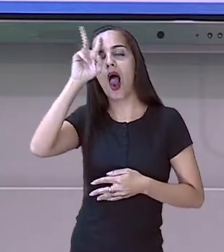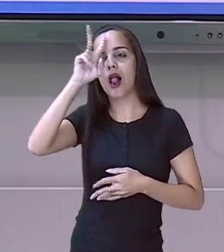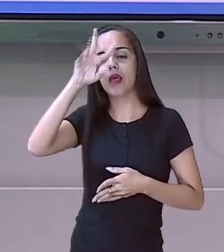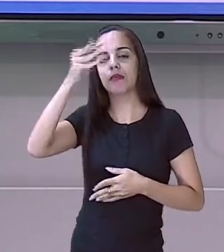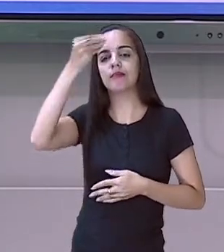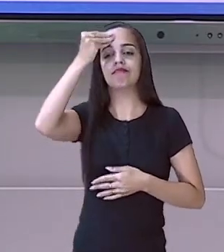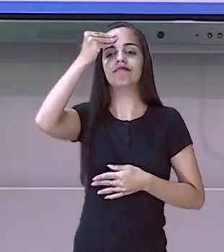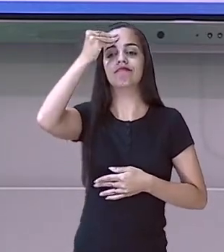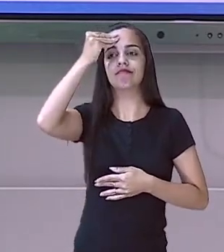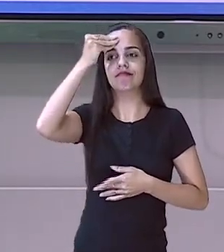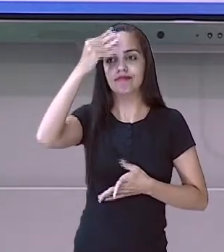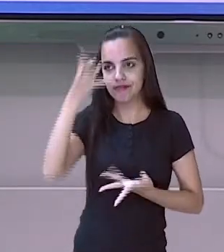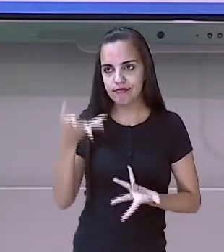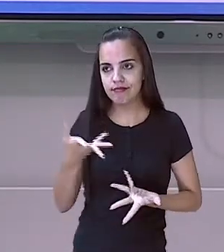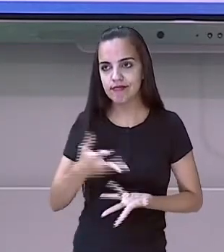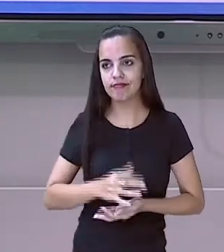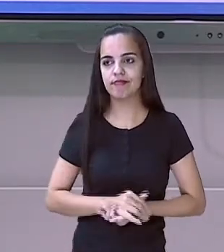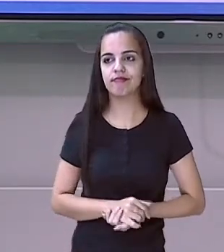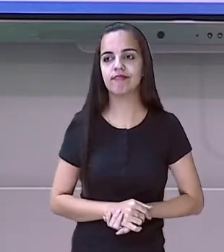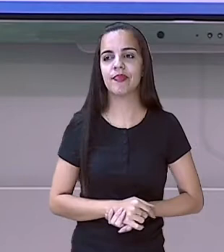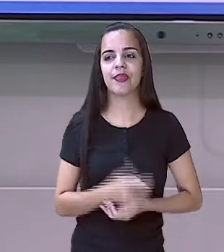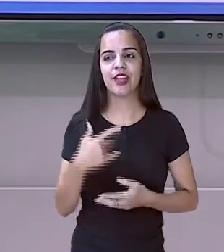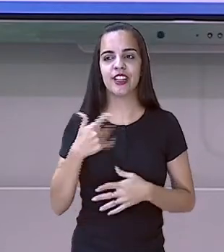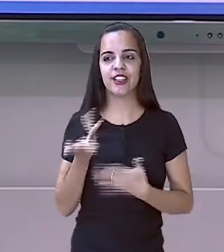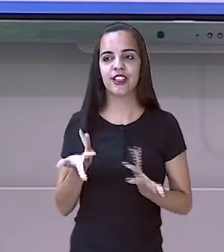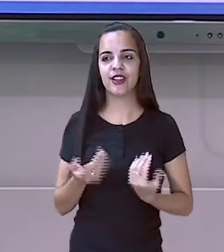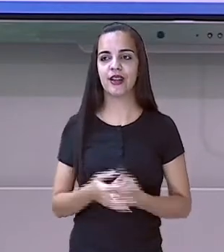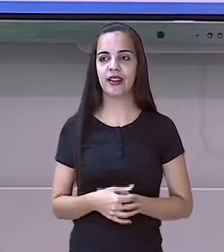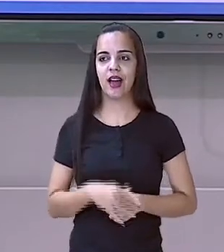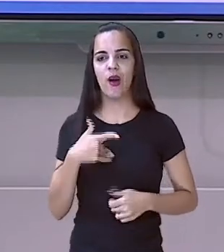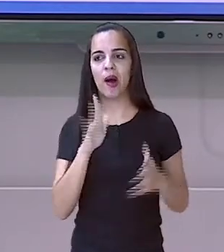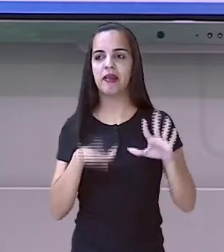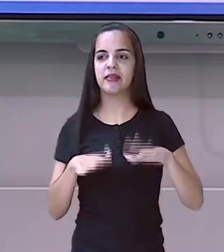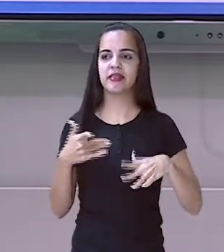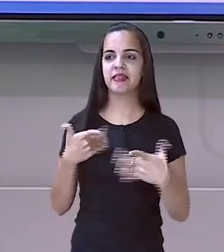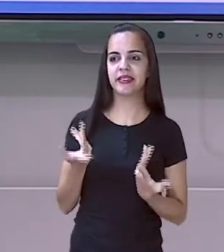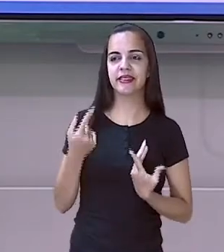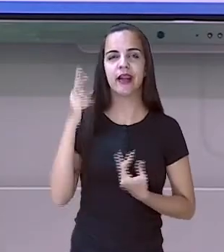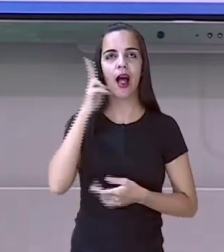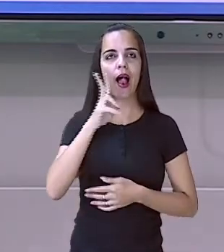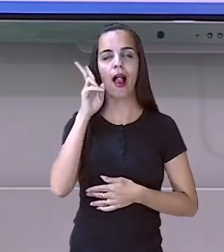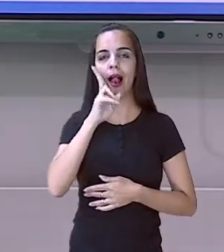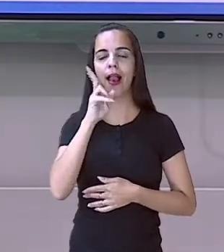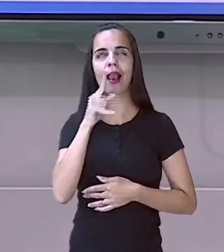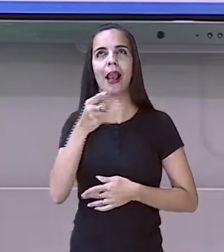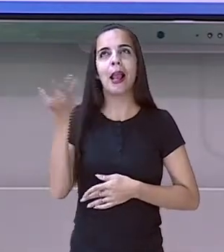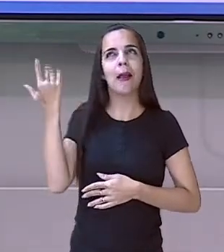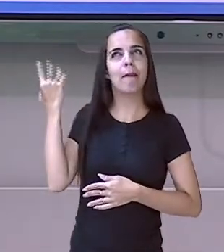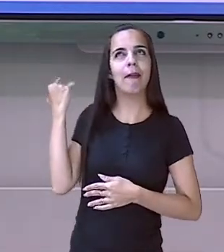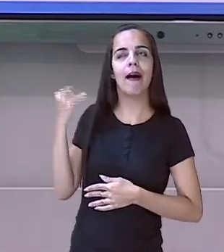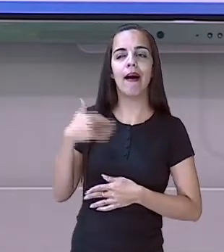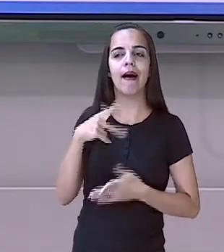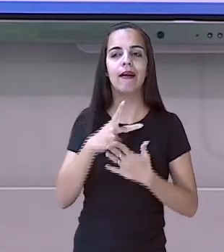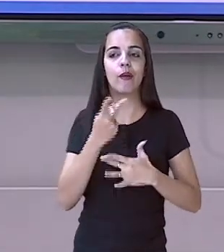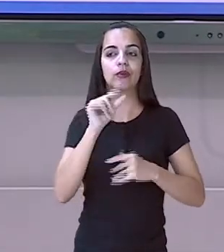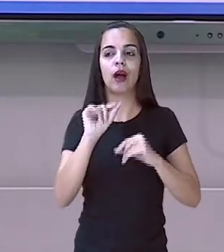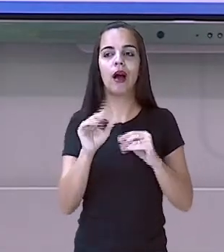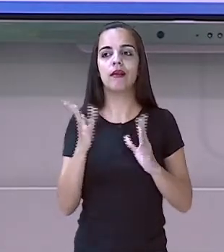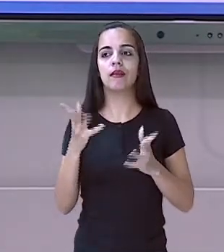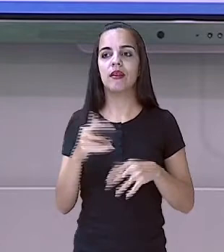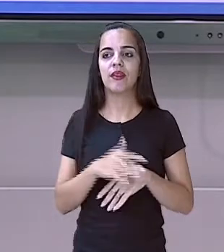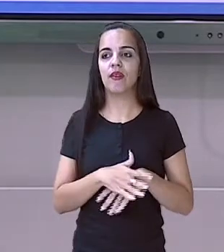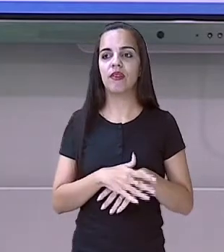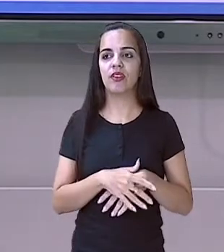aí no nosso registro de lembranças, né? Então, a paisagem não é